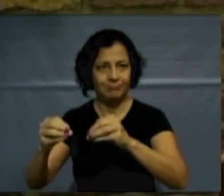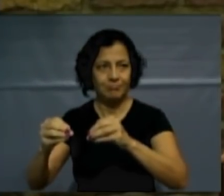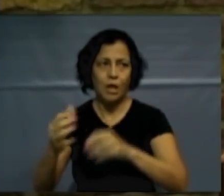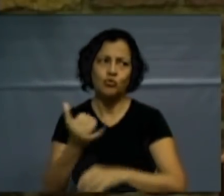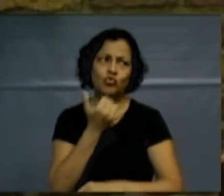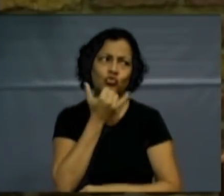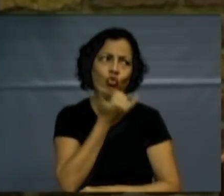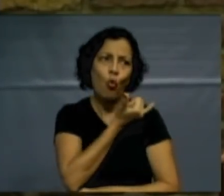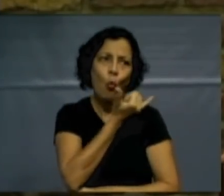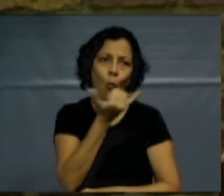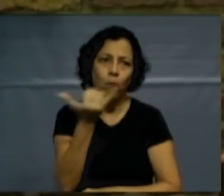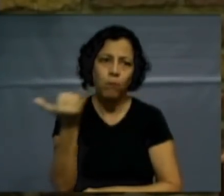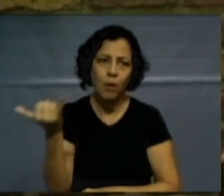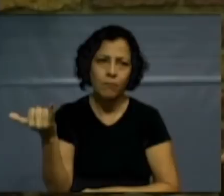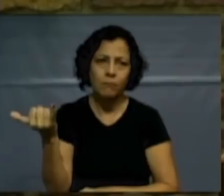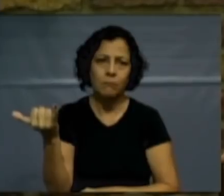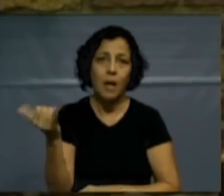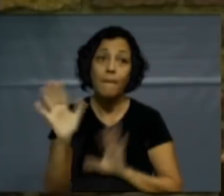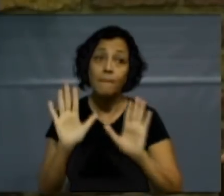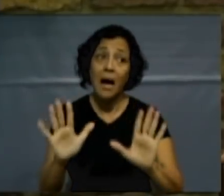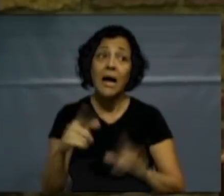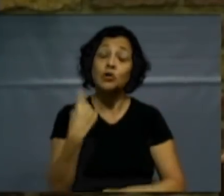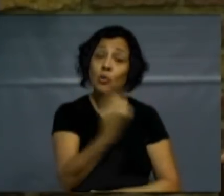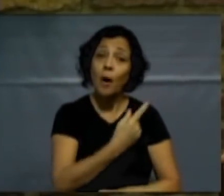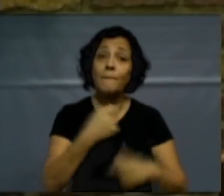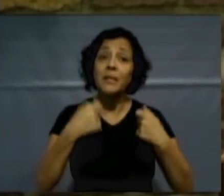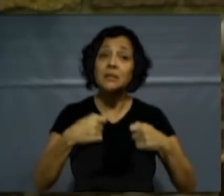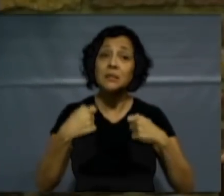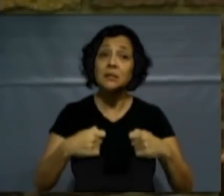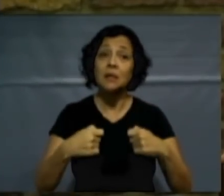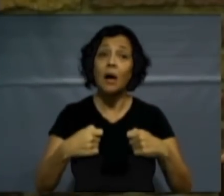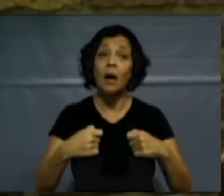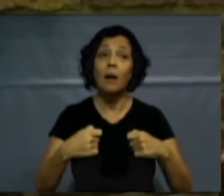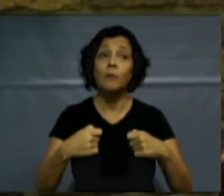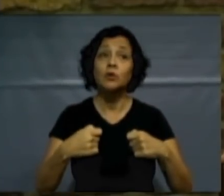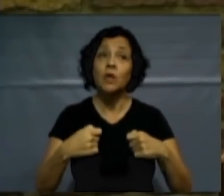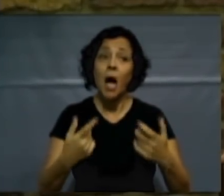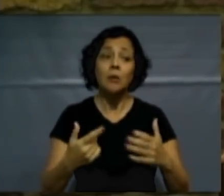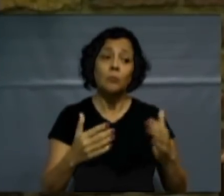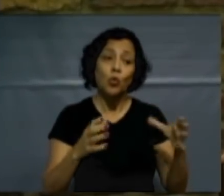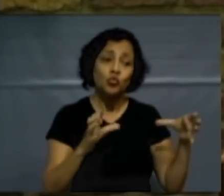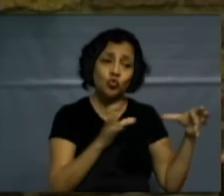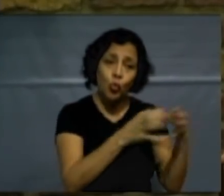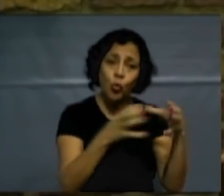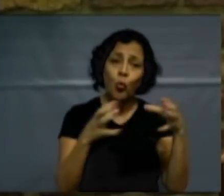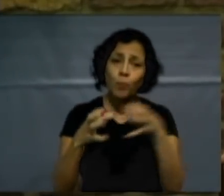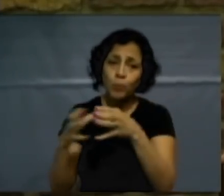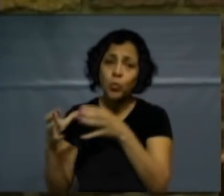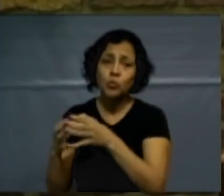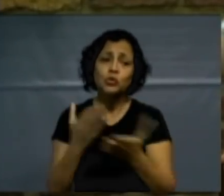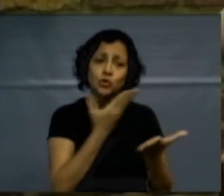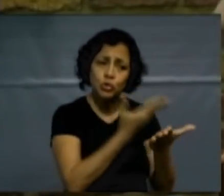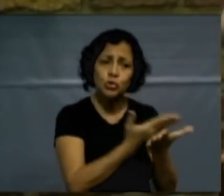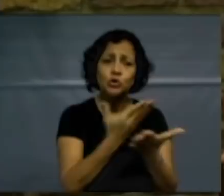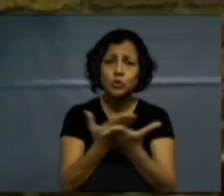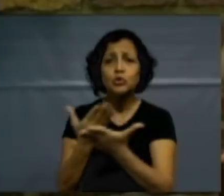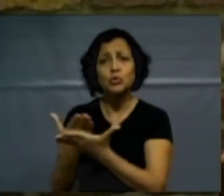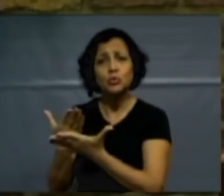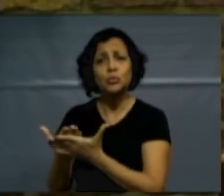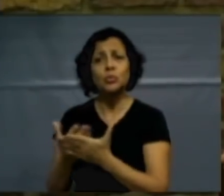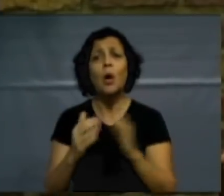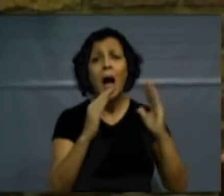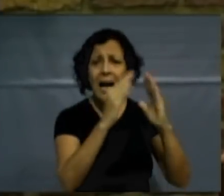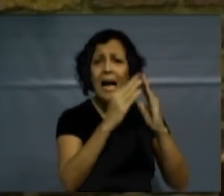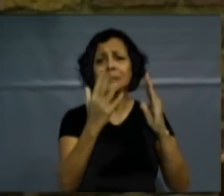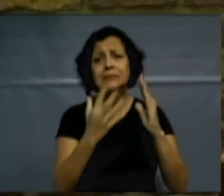Desculpem o desabafo, meus irmãos, mas a gente precisa estar mais disposto a trazer isso nos grupos de estudo. Essas situações, a casa espírita precisa ser